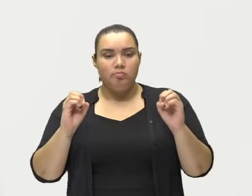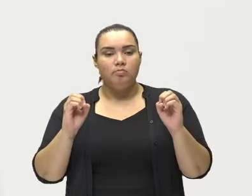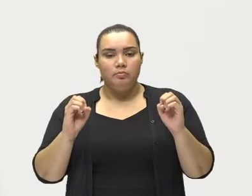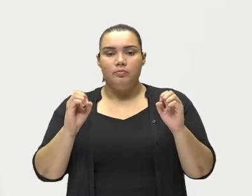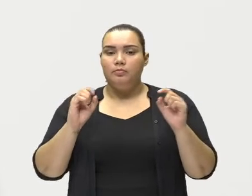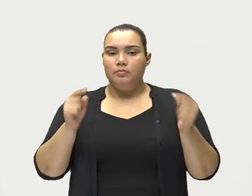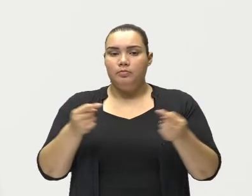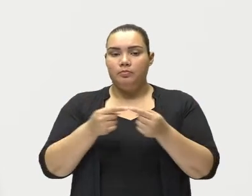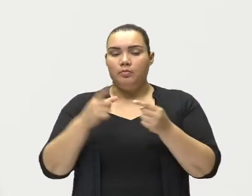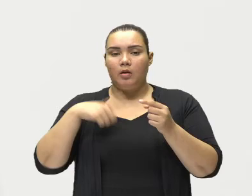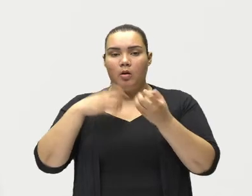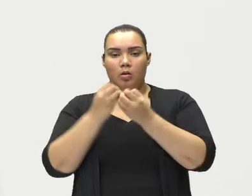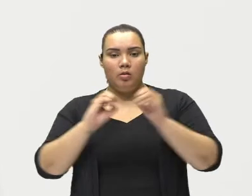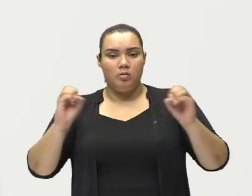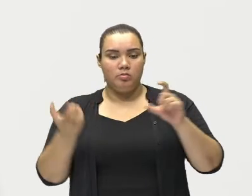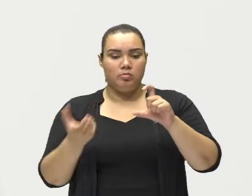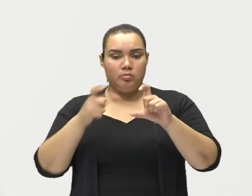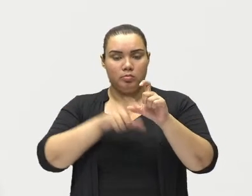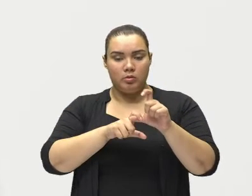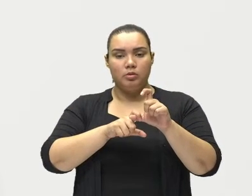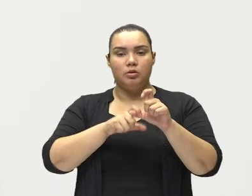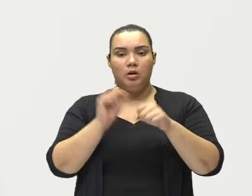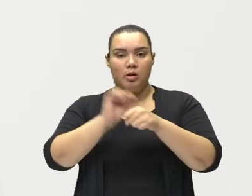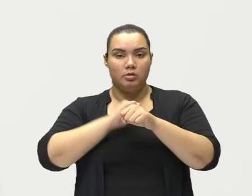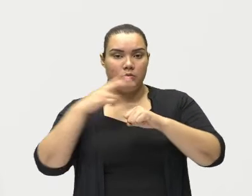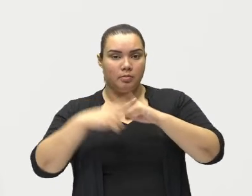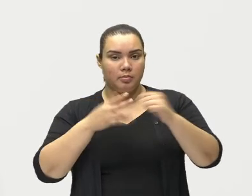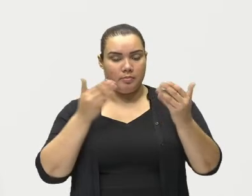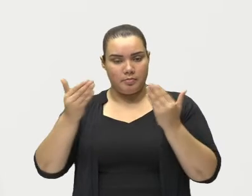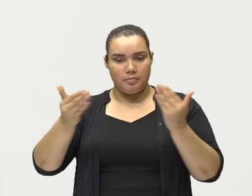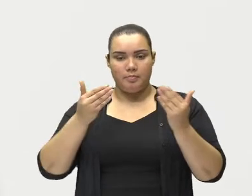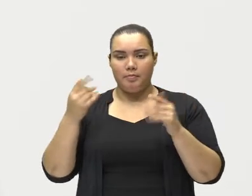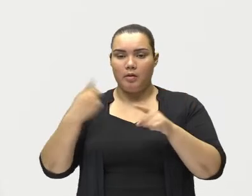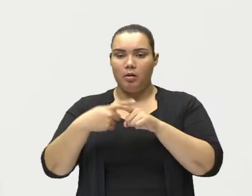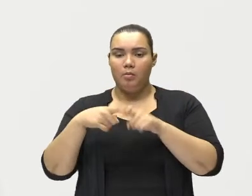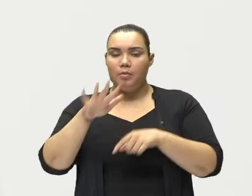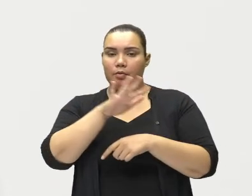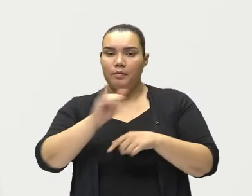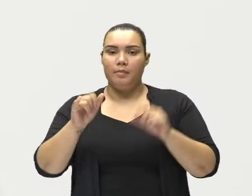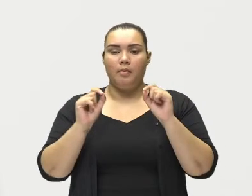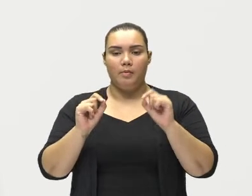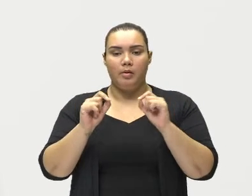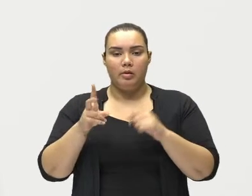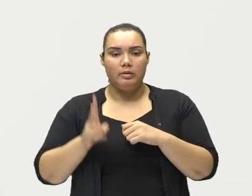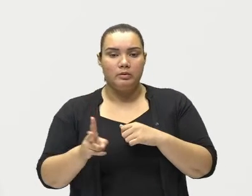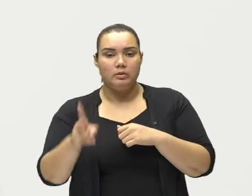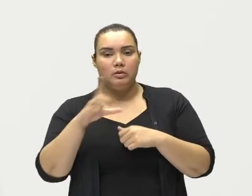subordinadas adverbiais comparativas, né? Porque ele vai